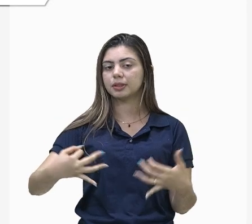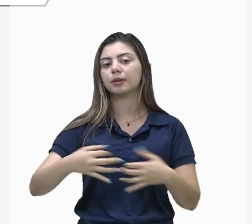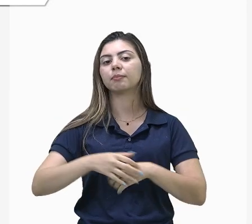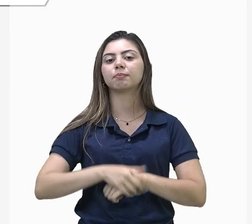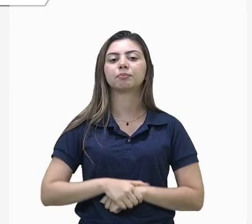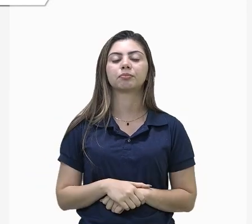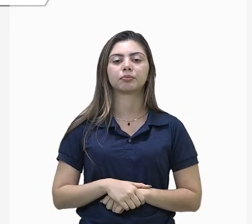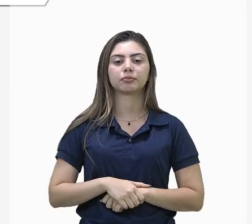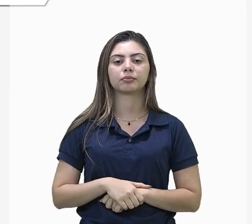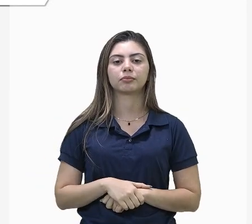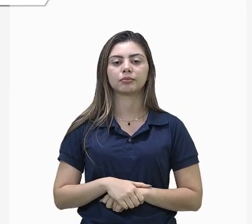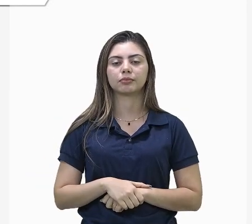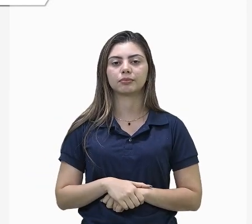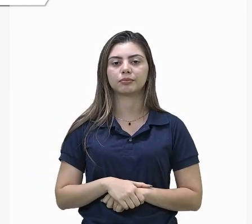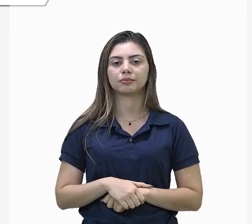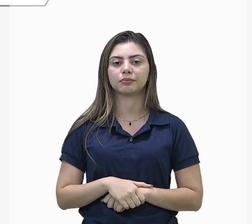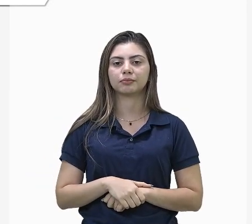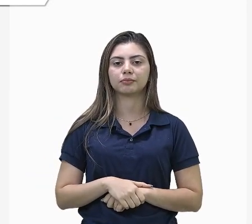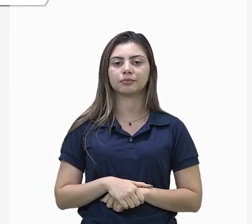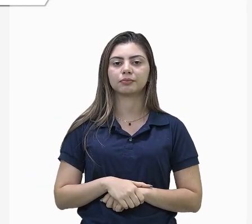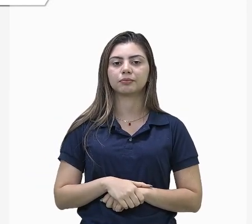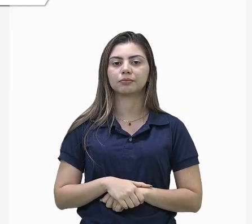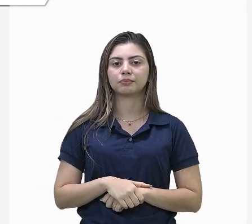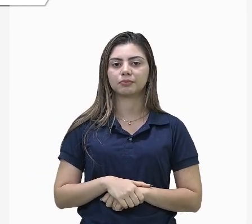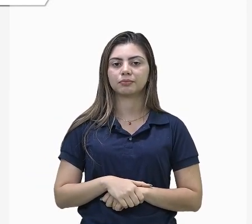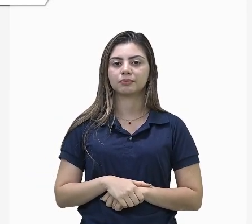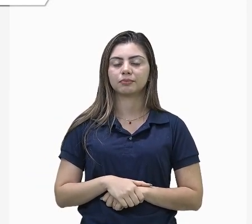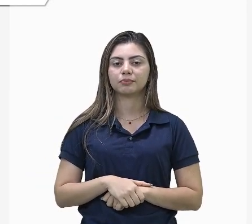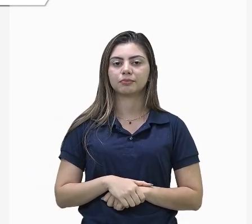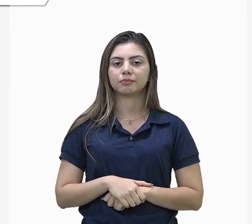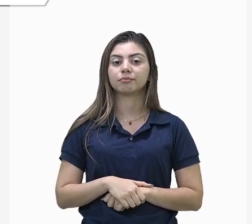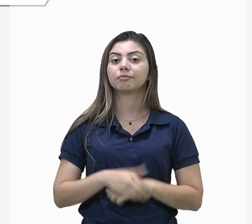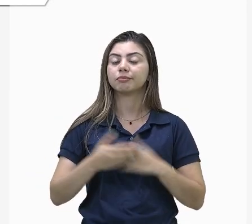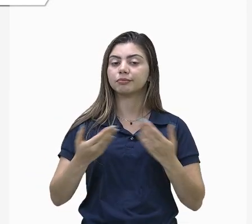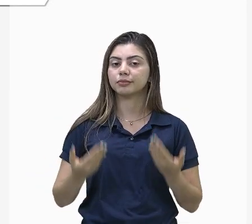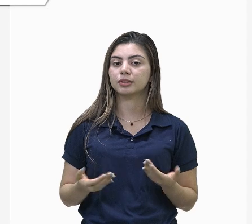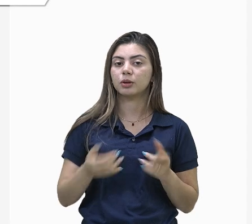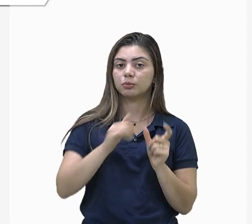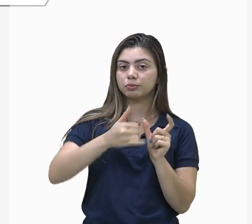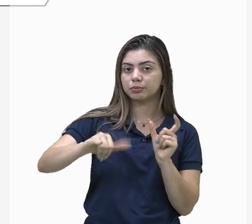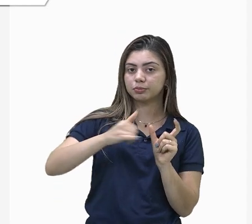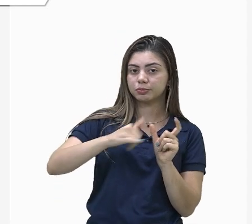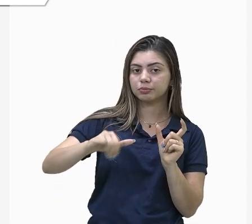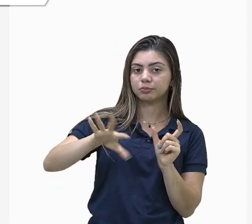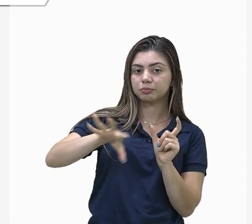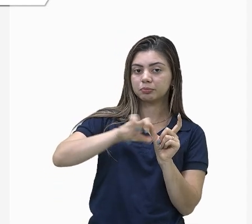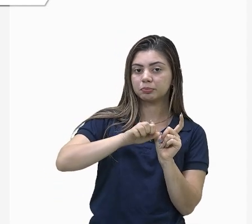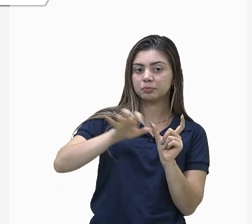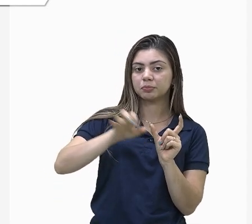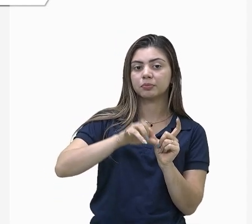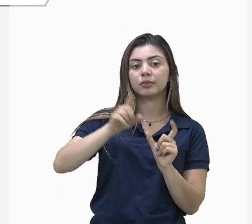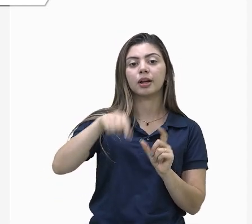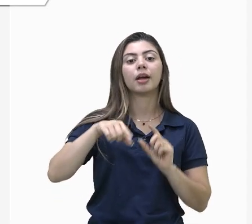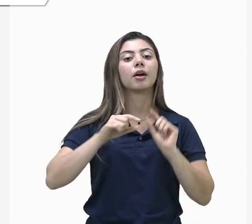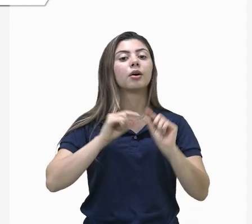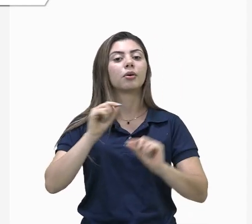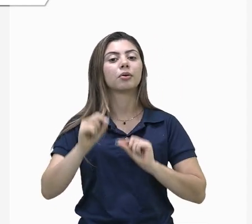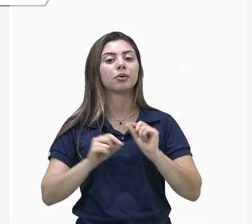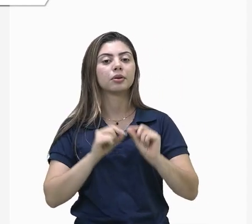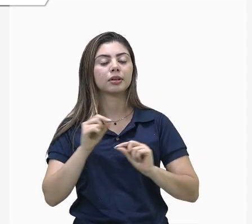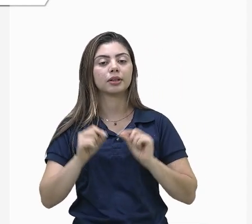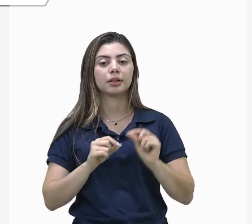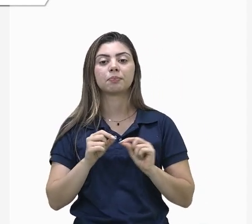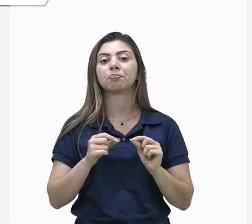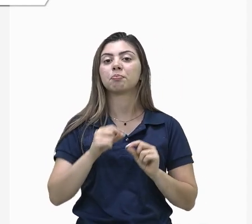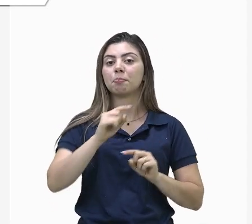São, continuando lá ainda, continua lá ainda. Os receptores são dispositivos que consomem a